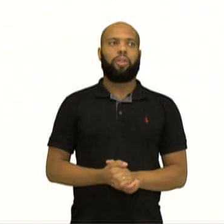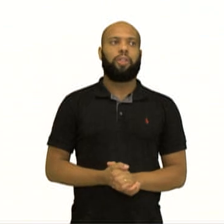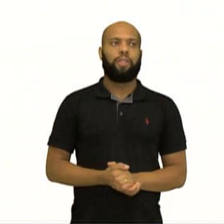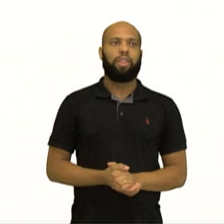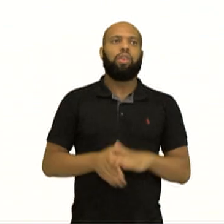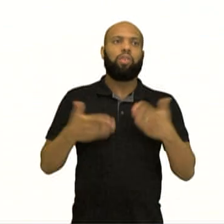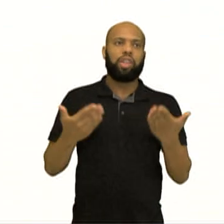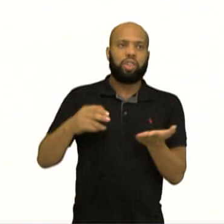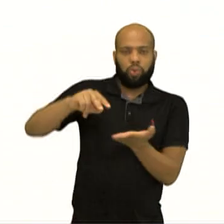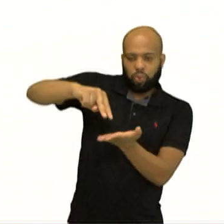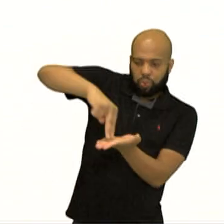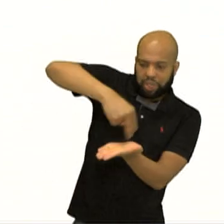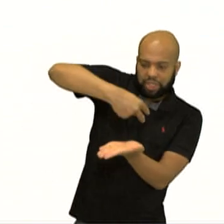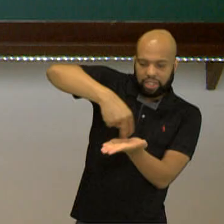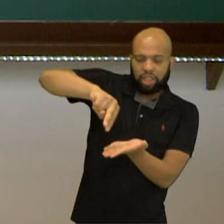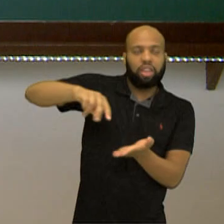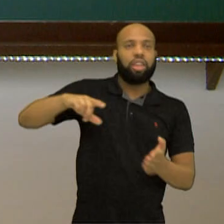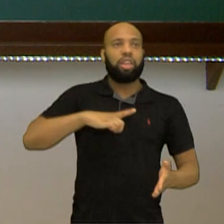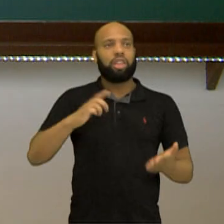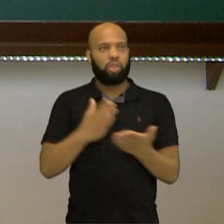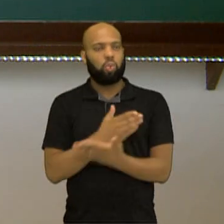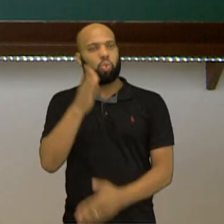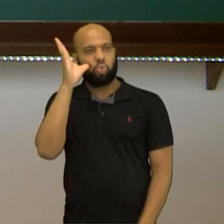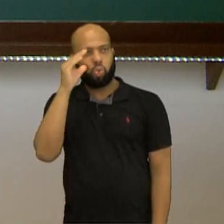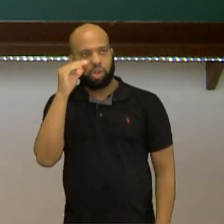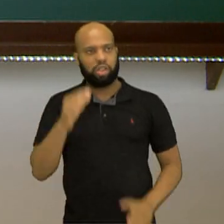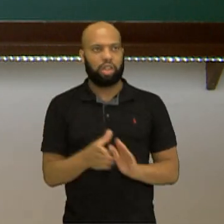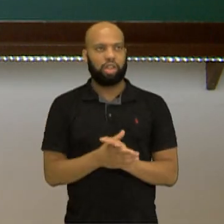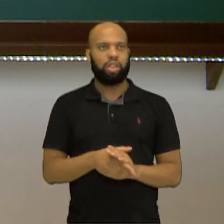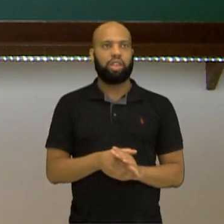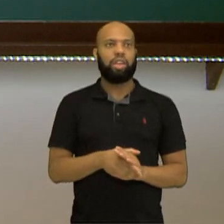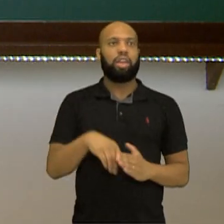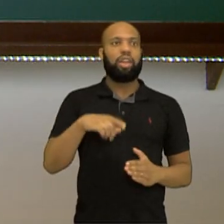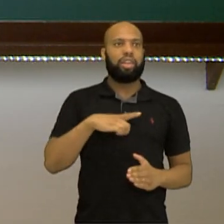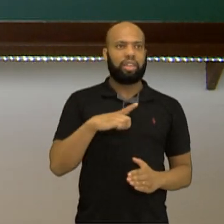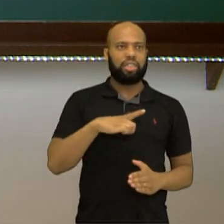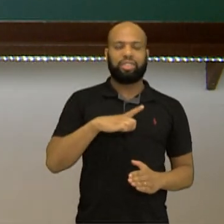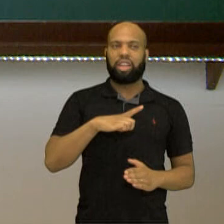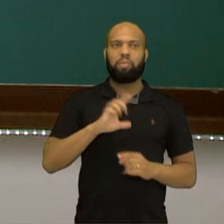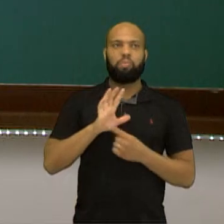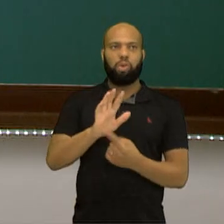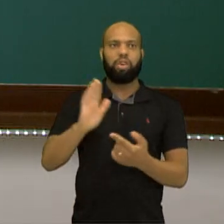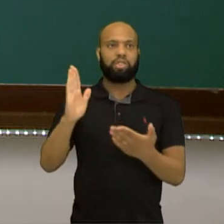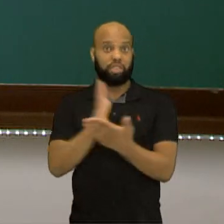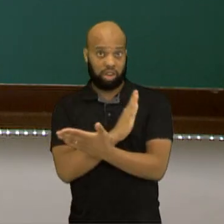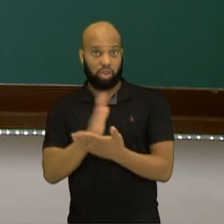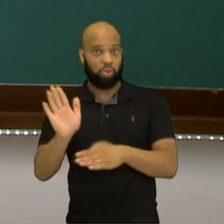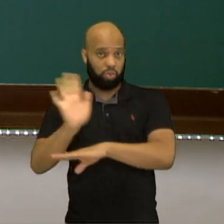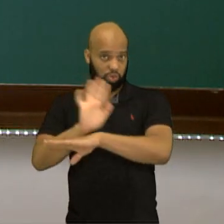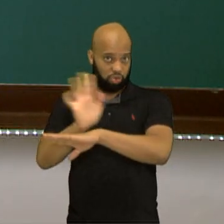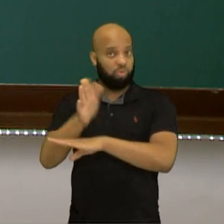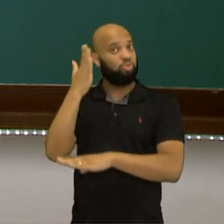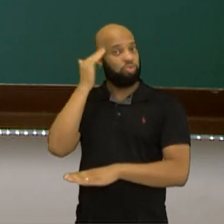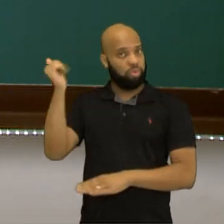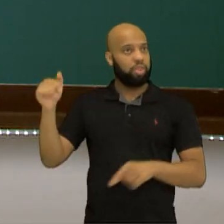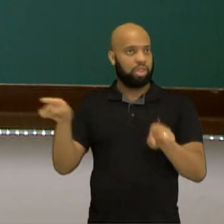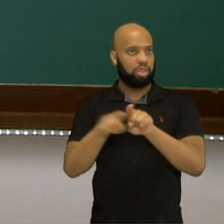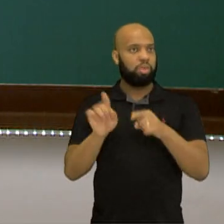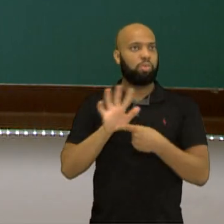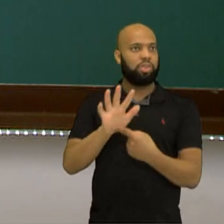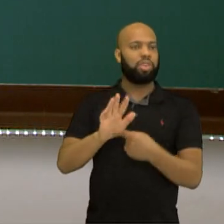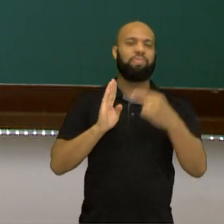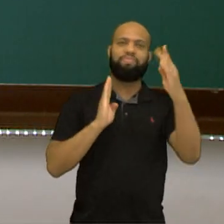Aí o skate, algumas curiosidades, tá? O skate se evidencia em alguns filmes. Por que a professora trouxe isso aqui? Para mostrar como que